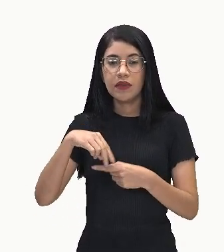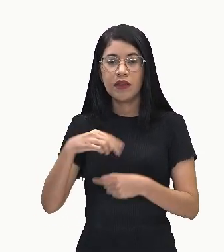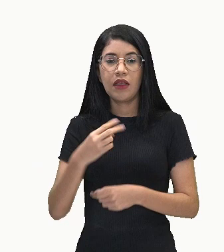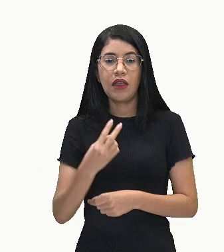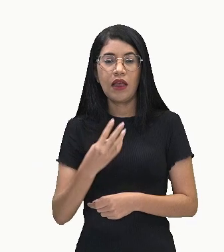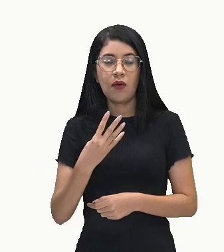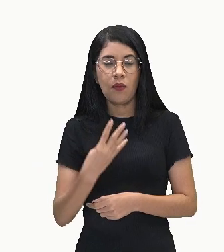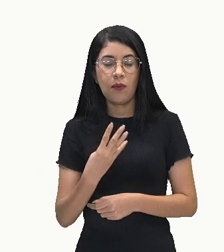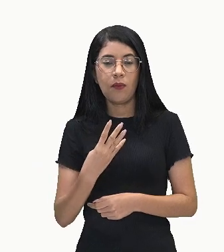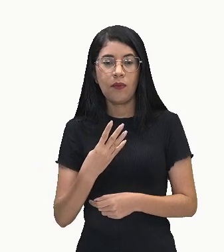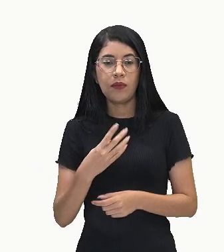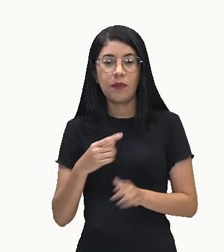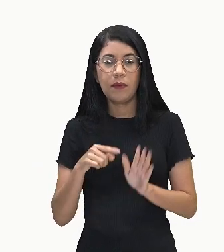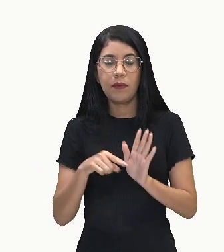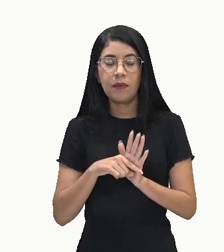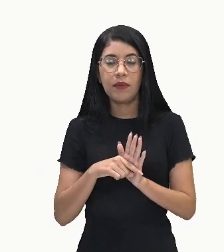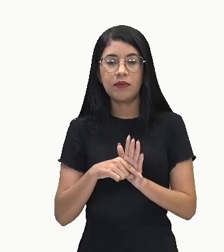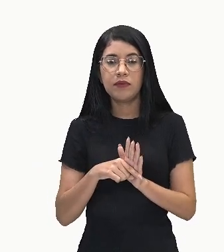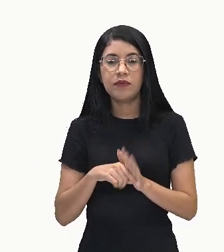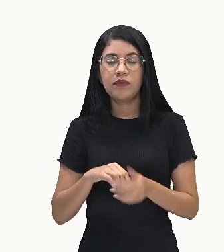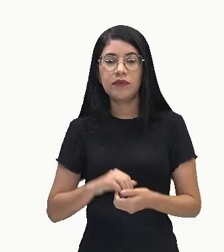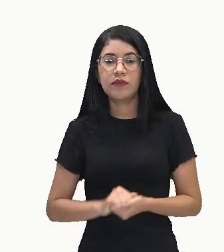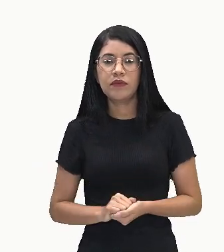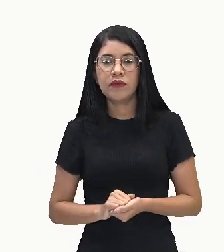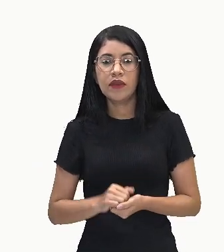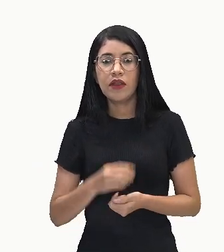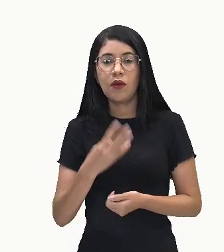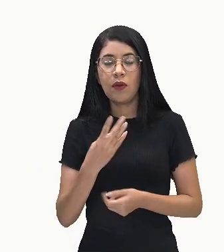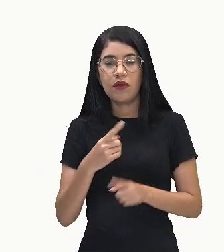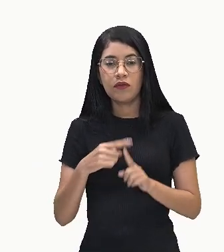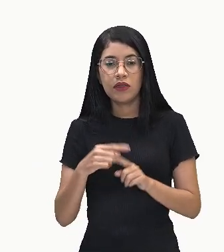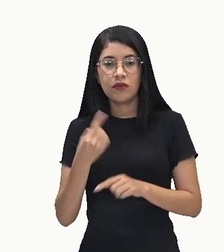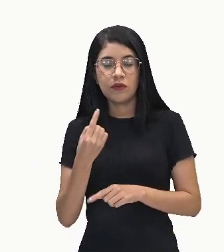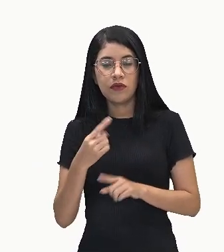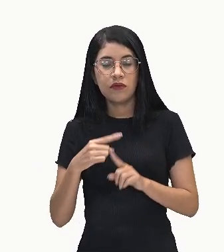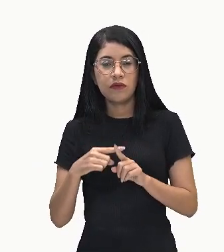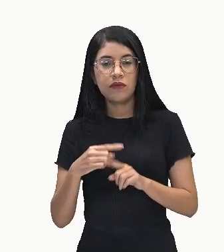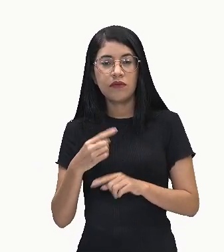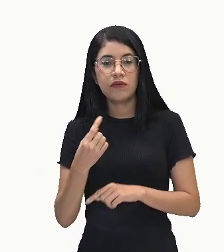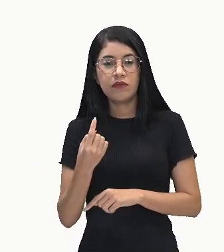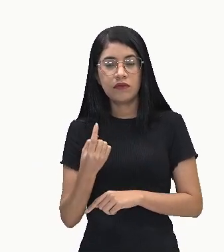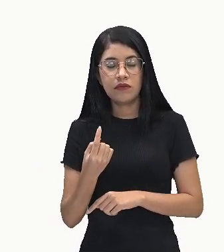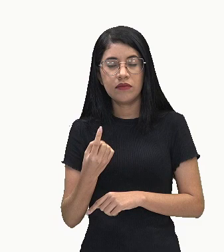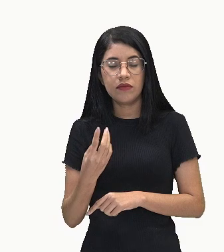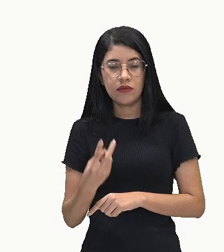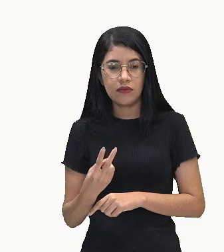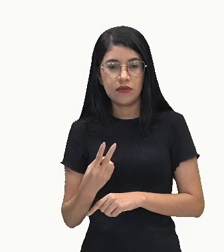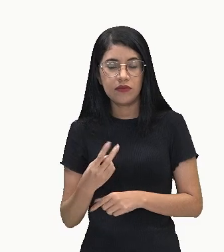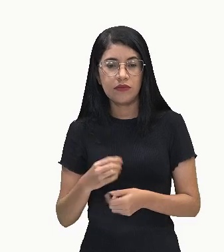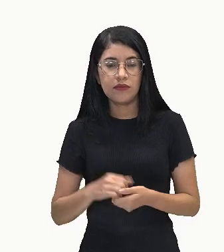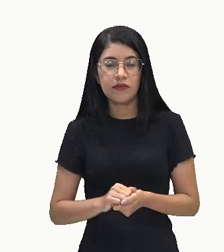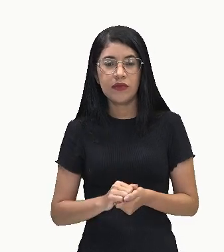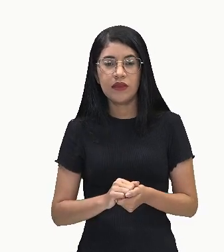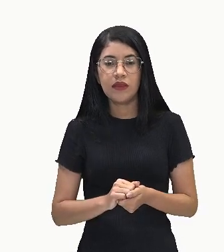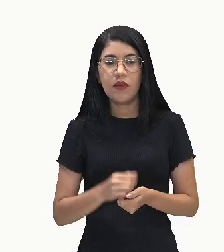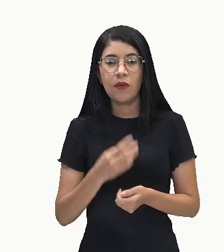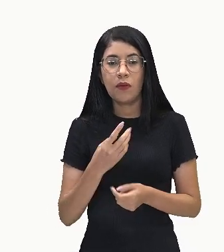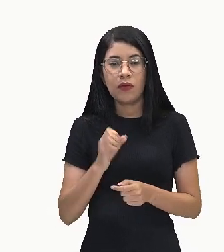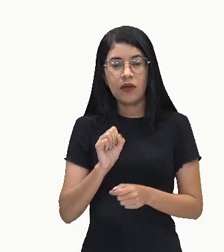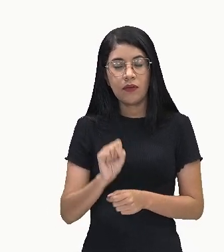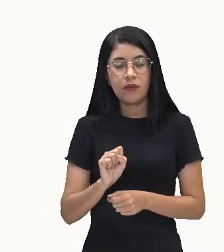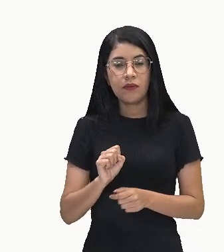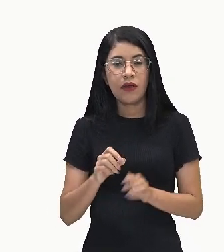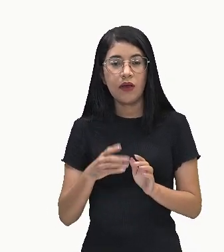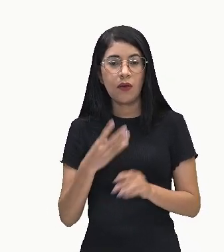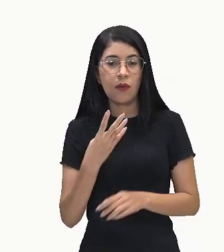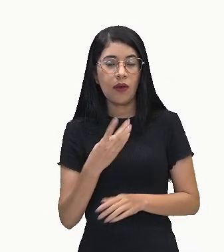4 menos 4 vezes 1 é 4. 4 vezes 2, 8. 4 menos 8 vai